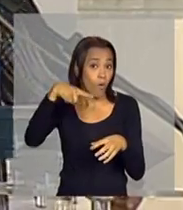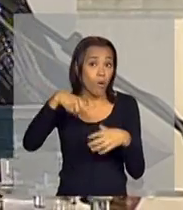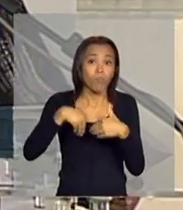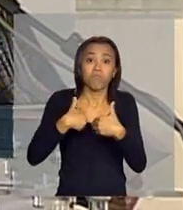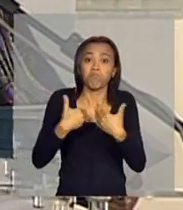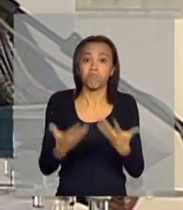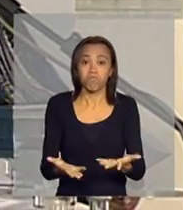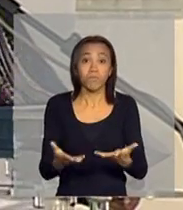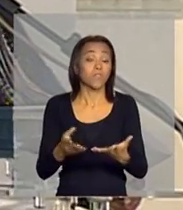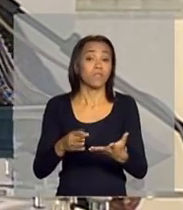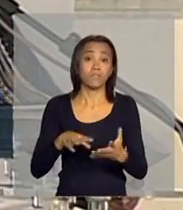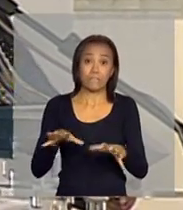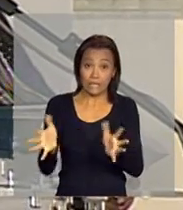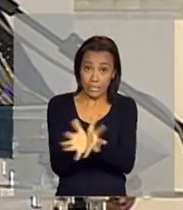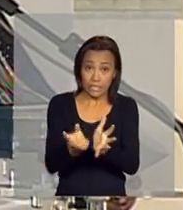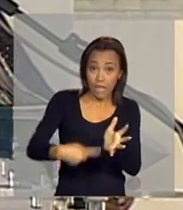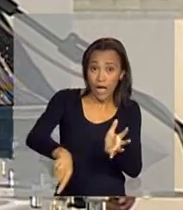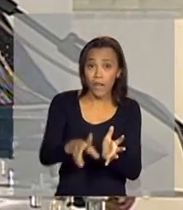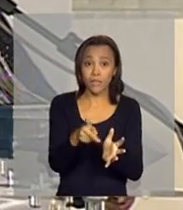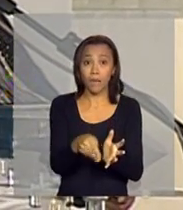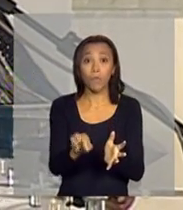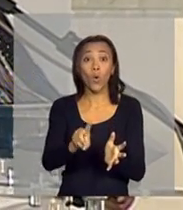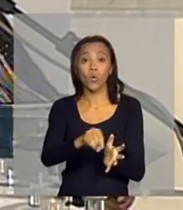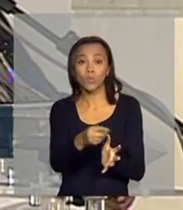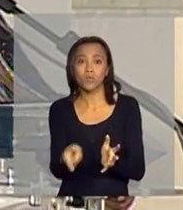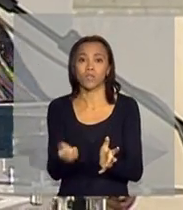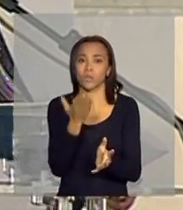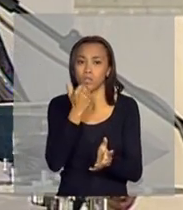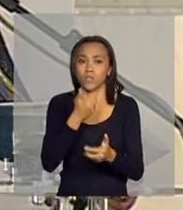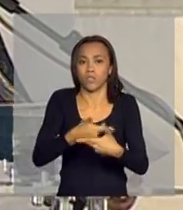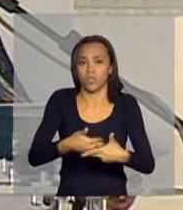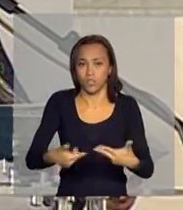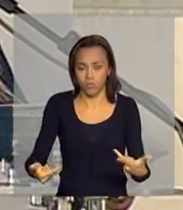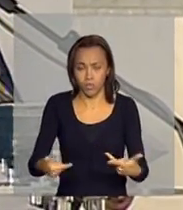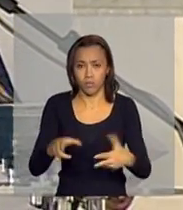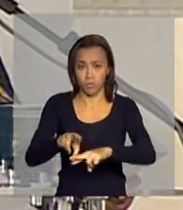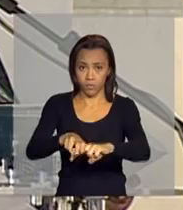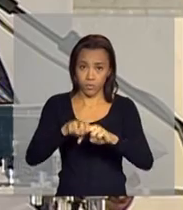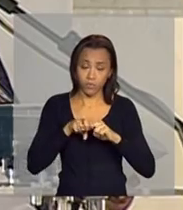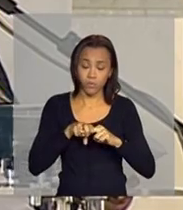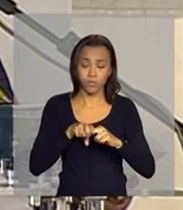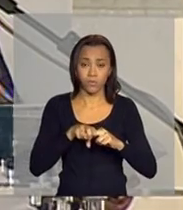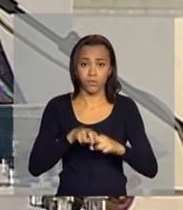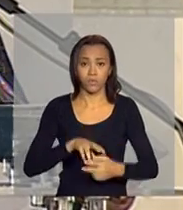no que se refere à produção de alimentos. Por isso,